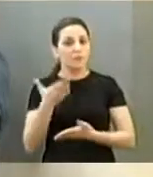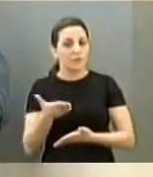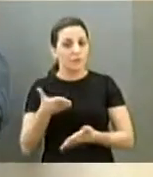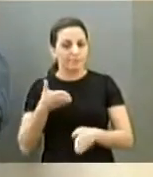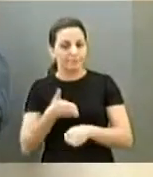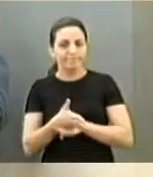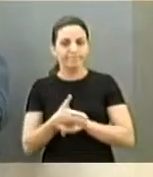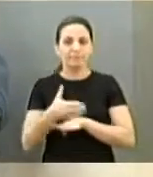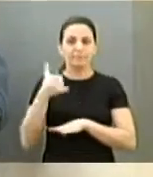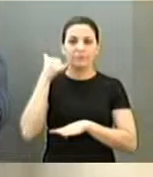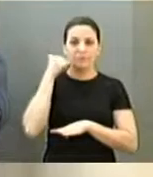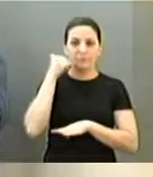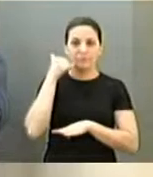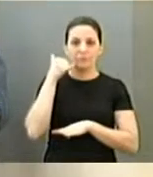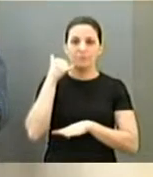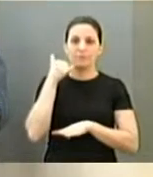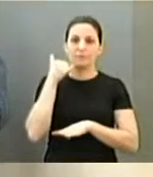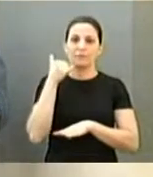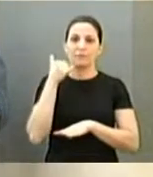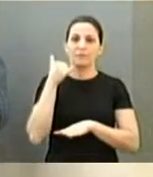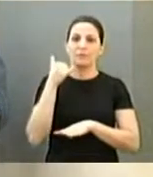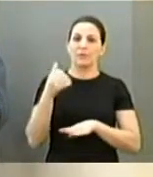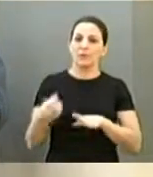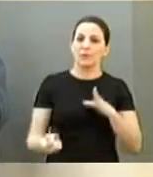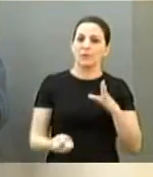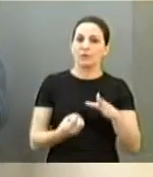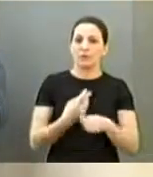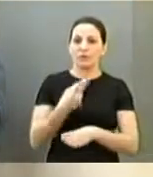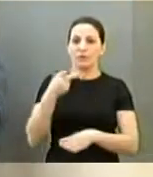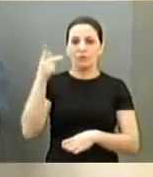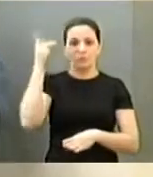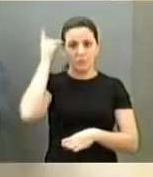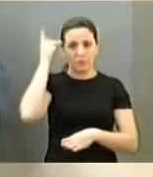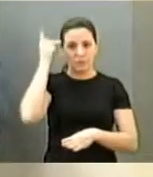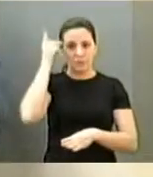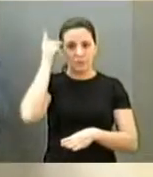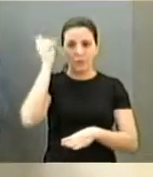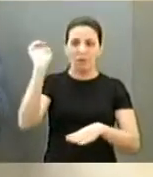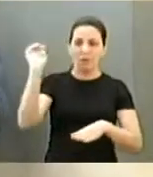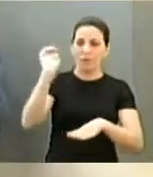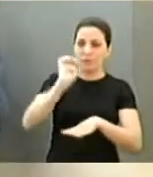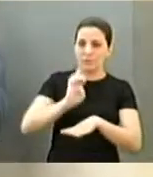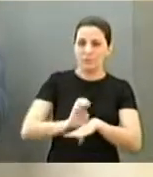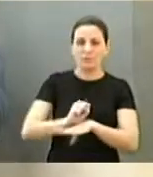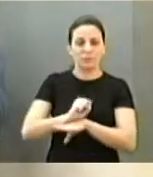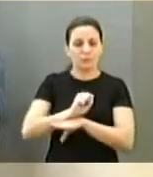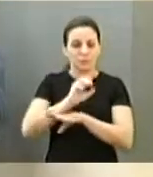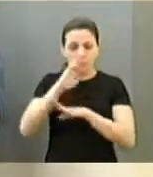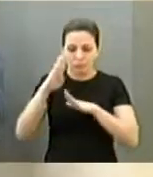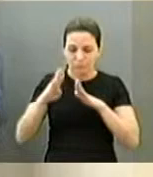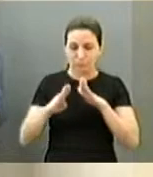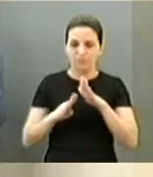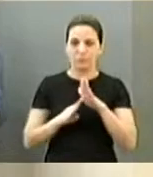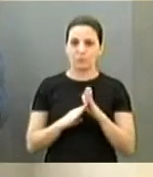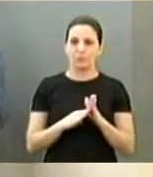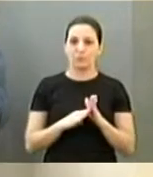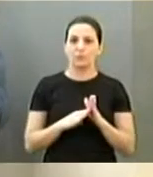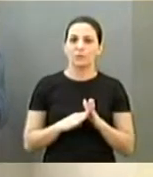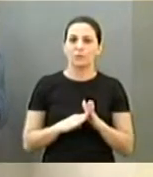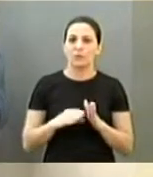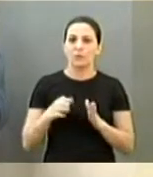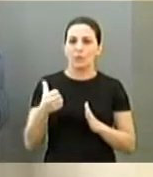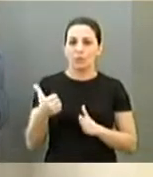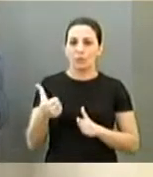aconteceu no estado de São Paulo inteiro. Nós temos o quê? O